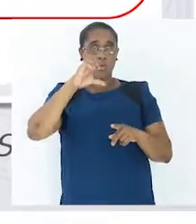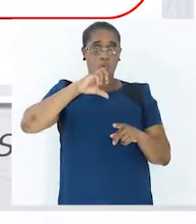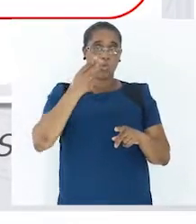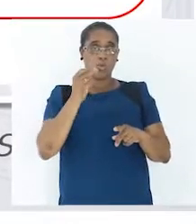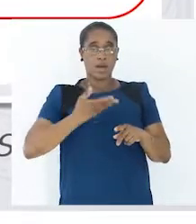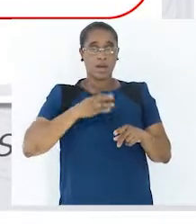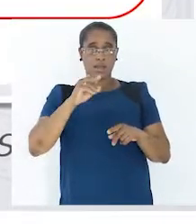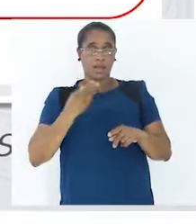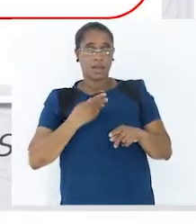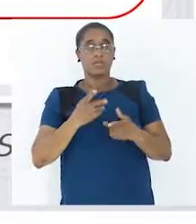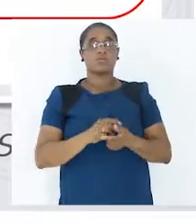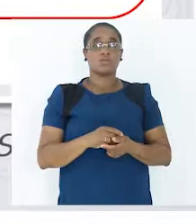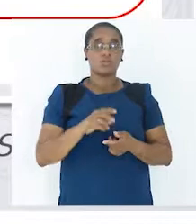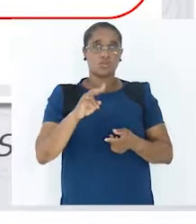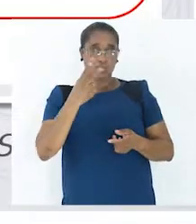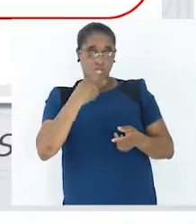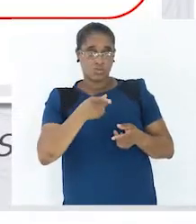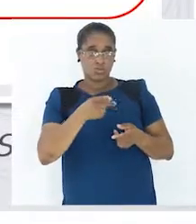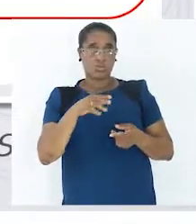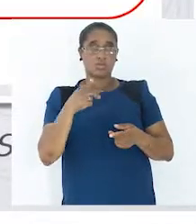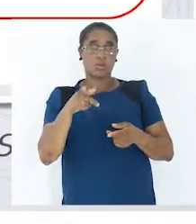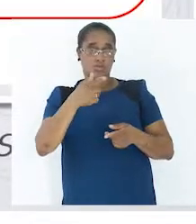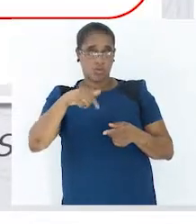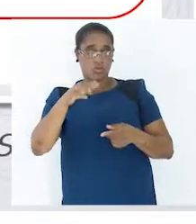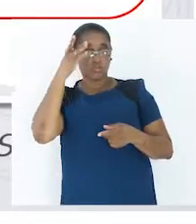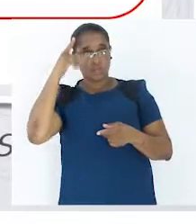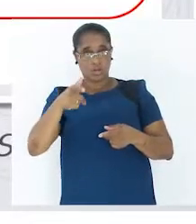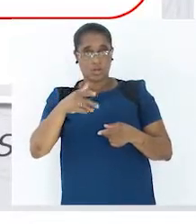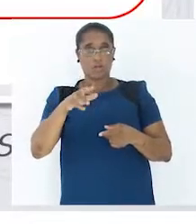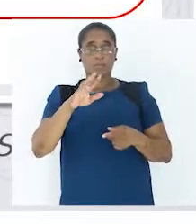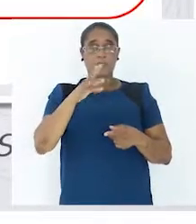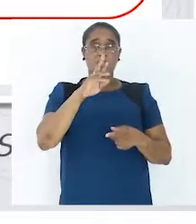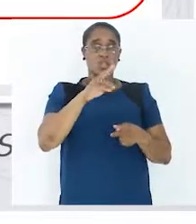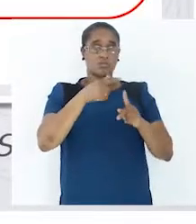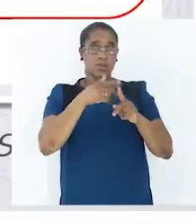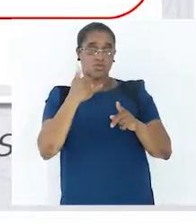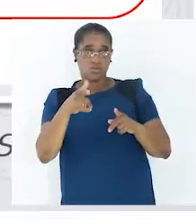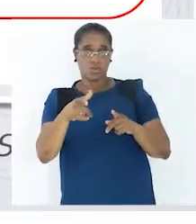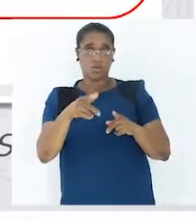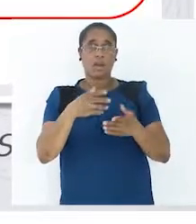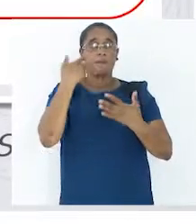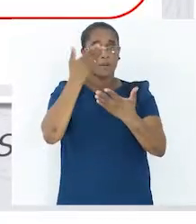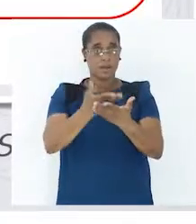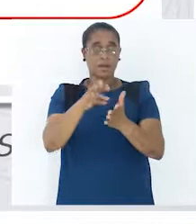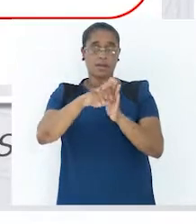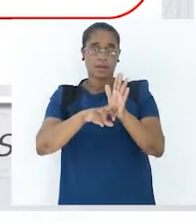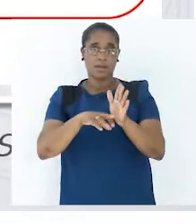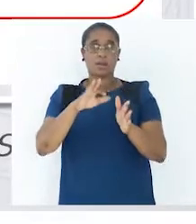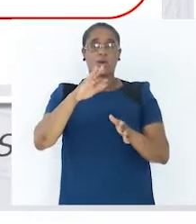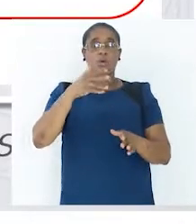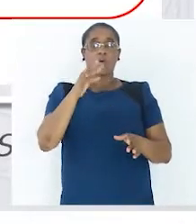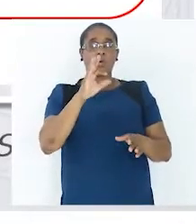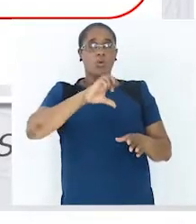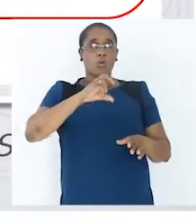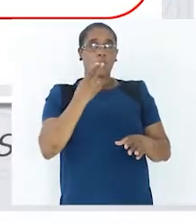primeiro termo é x, o segundo é 2. Então vamos aplicar a regra. Quadrado do primeiro termo é x, então o quadrado